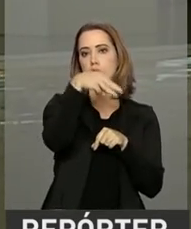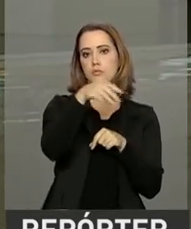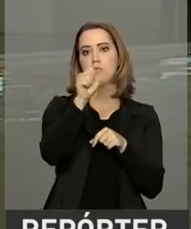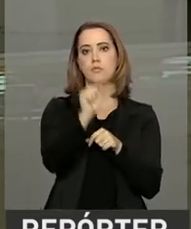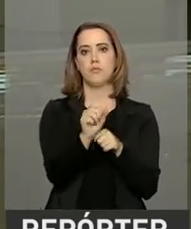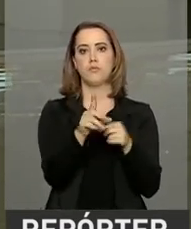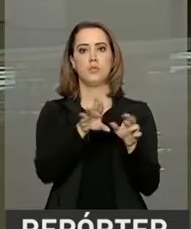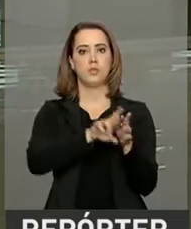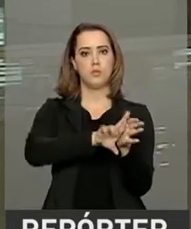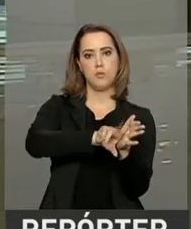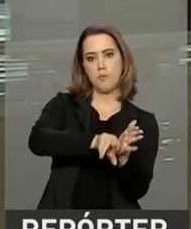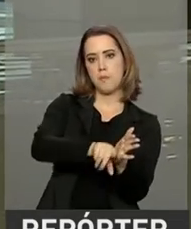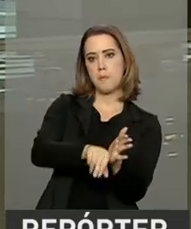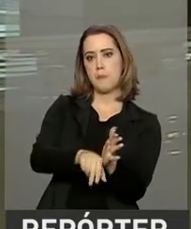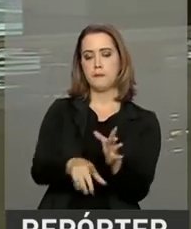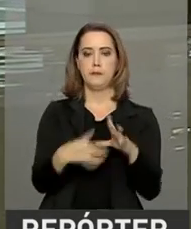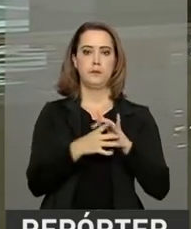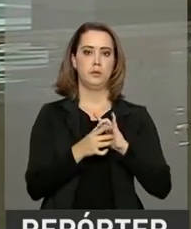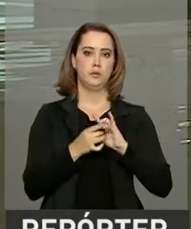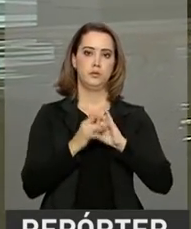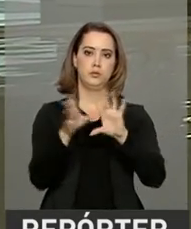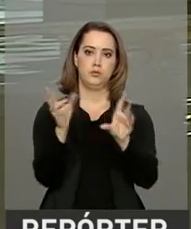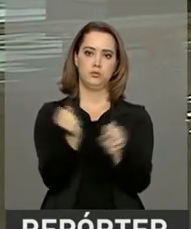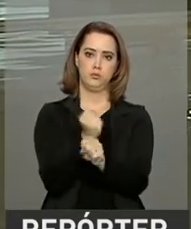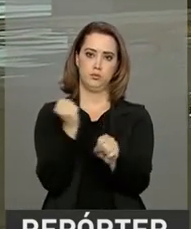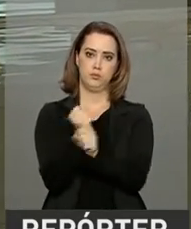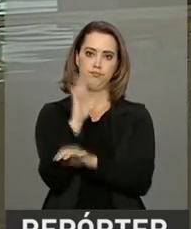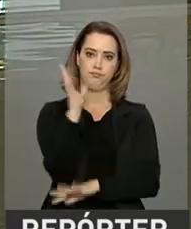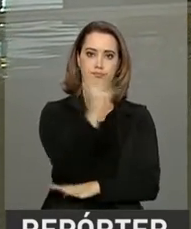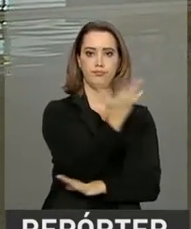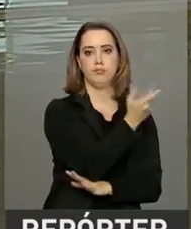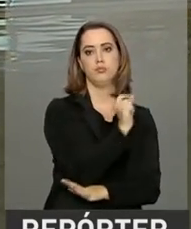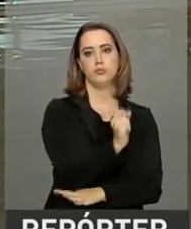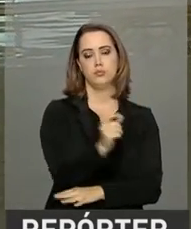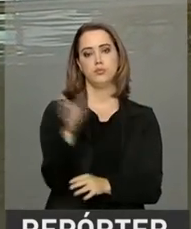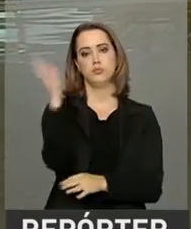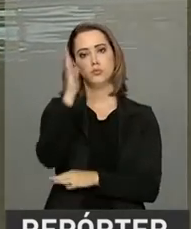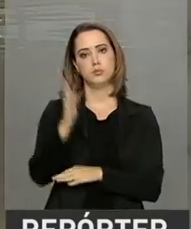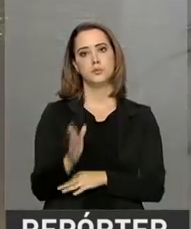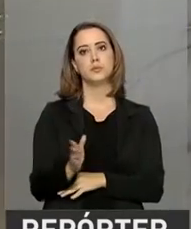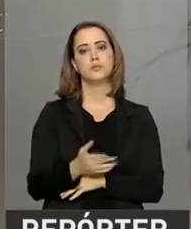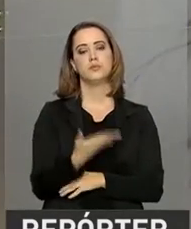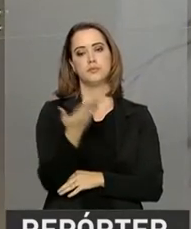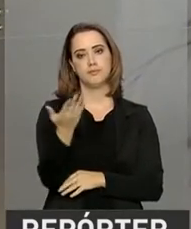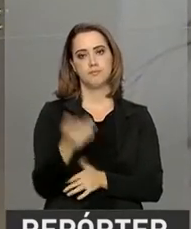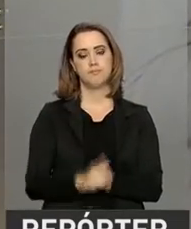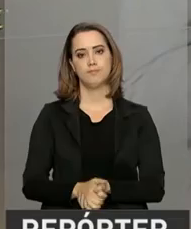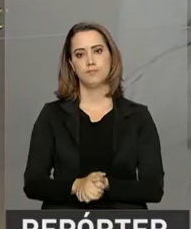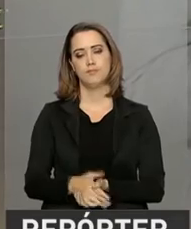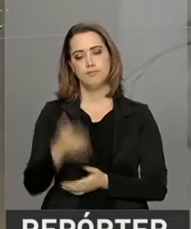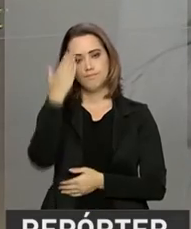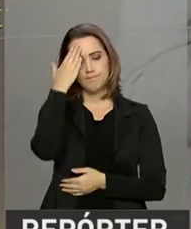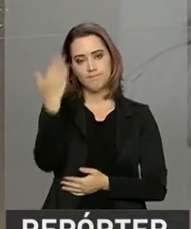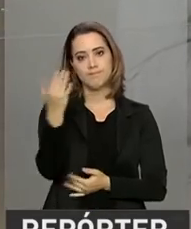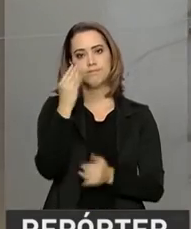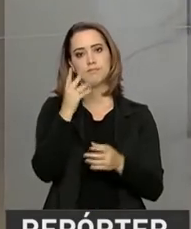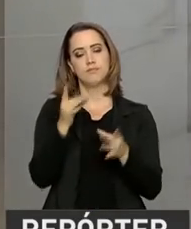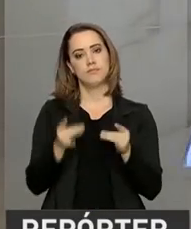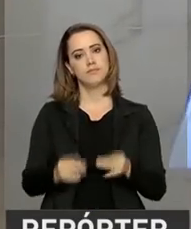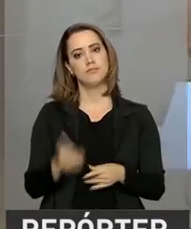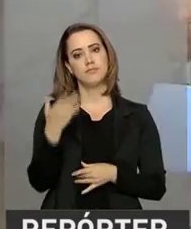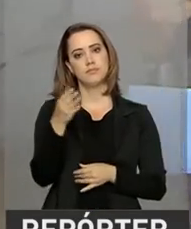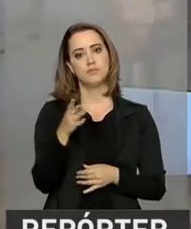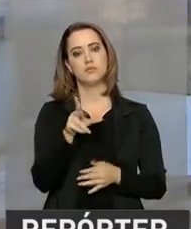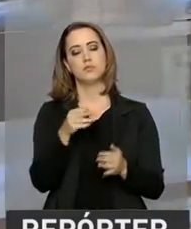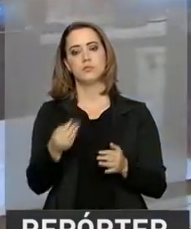diferenciar os processos de licenciamento ambiental no país volto com você no estúdio jaime paulo obrigado pelas informações ao vivo